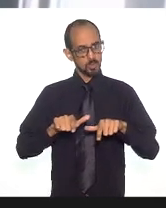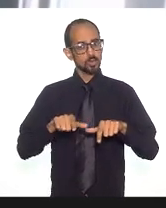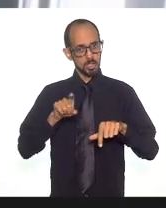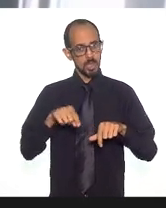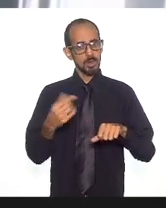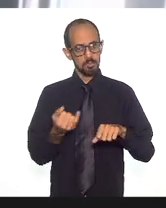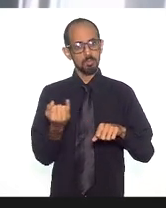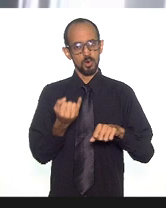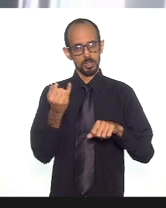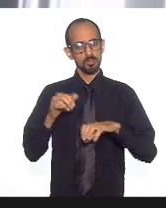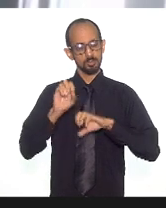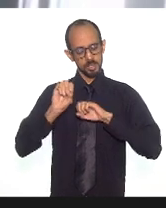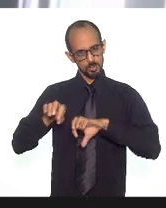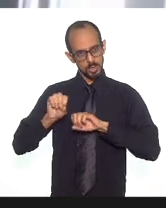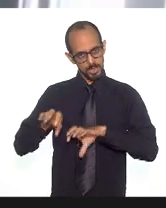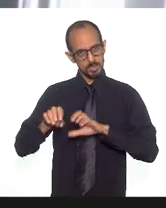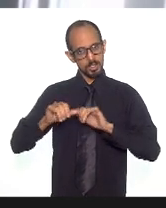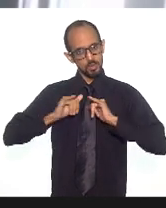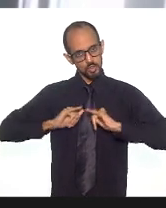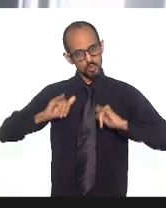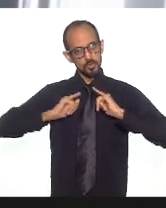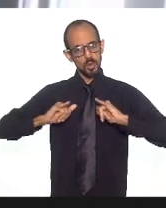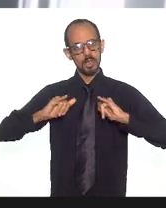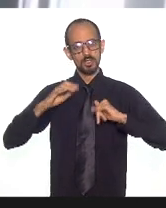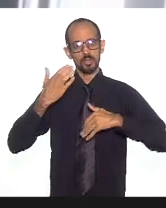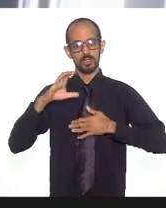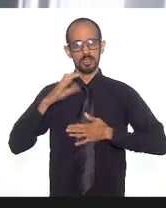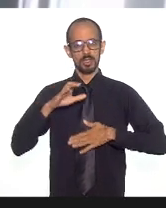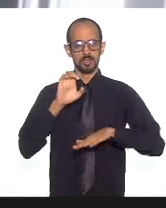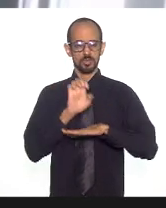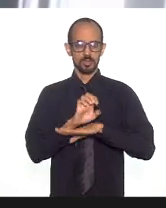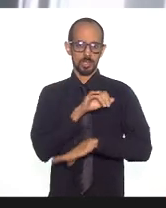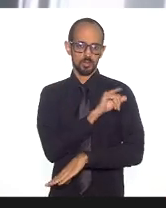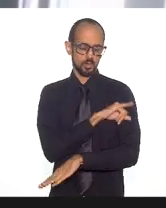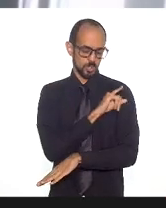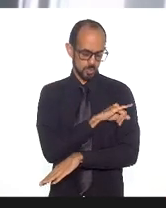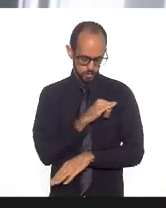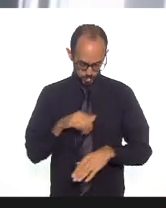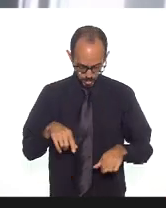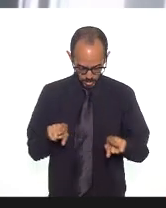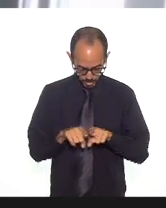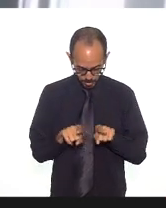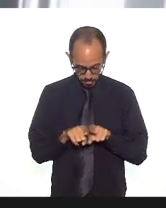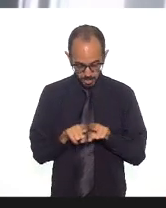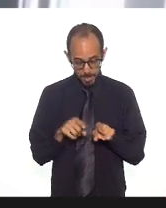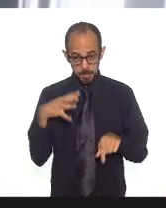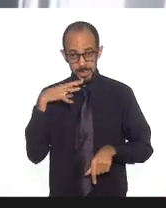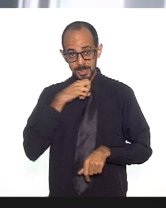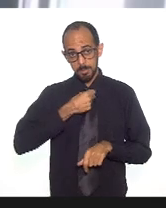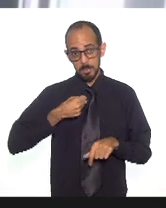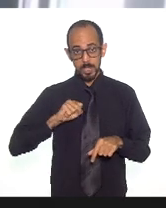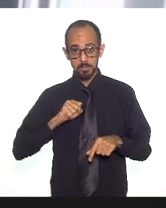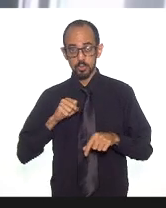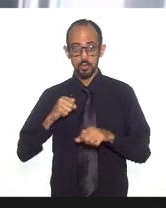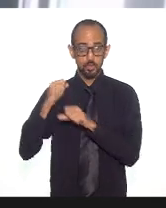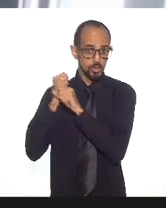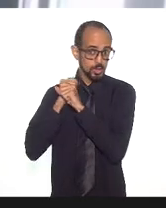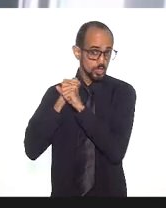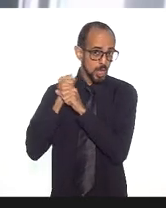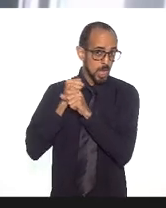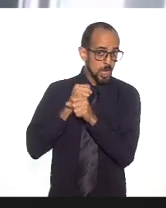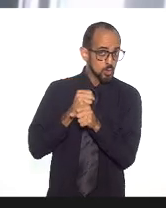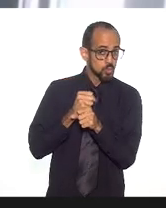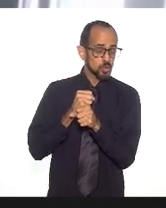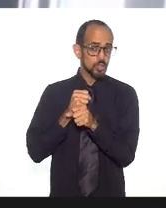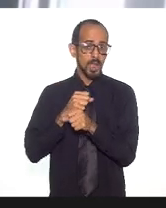educação, à divulgação da ciência no Rio de Janeiro. Entretanto, também percebemos que, ao longo dos anos, a Fundação CCR já acabou